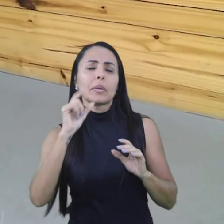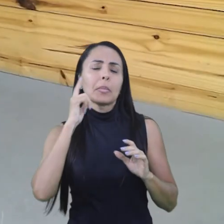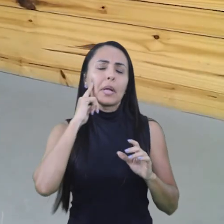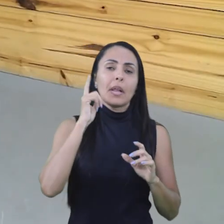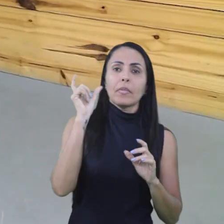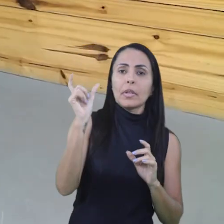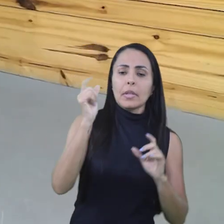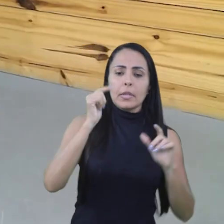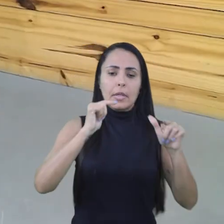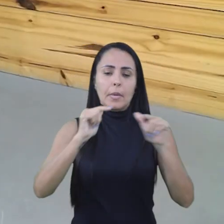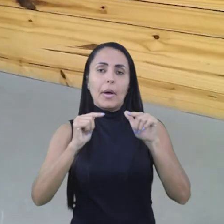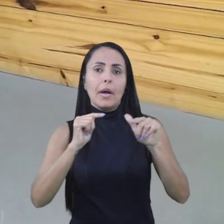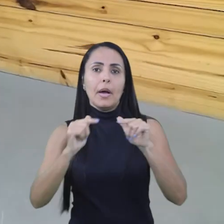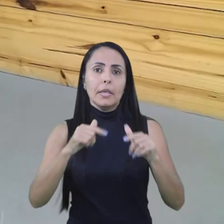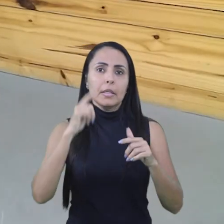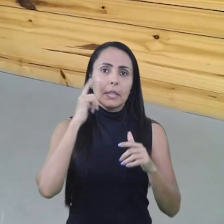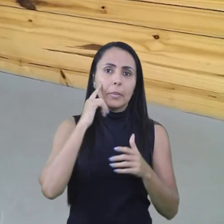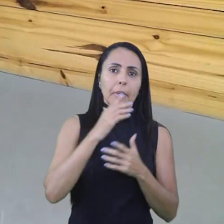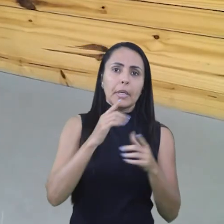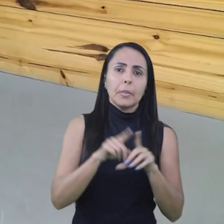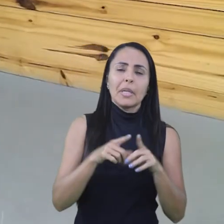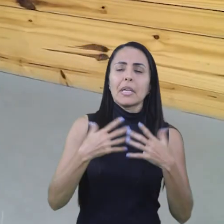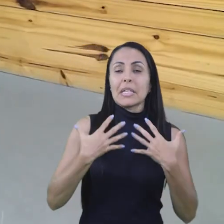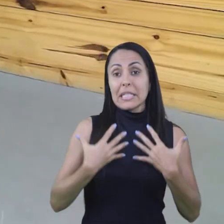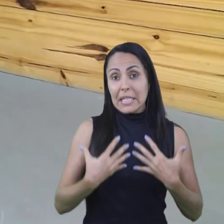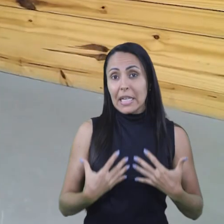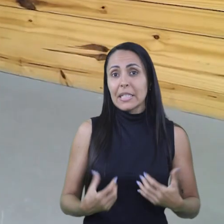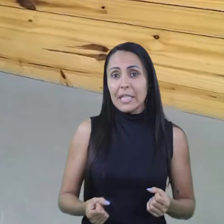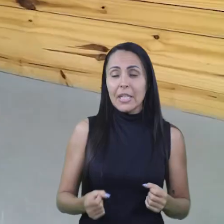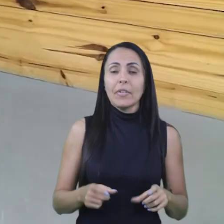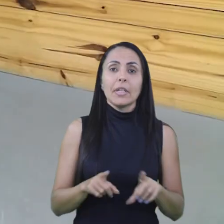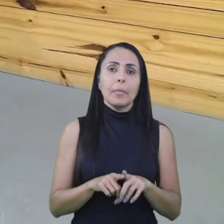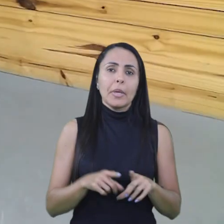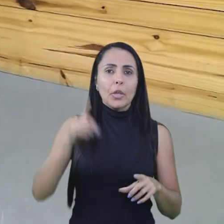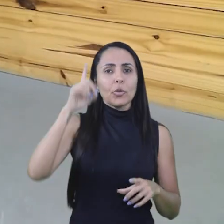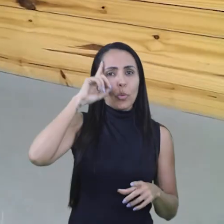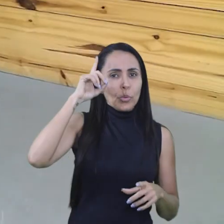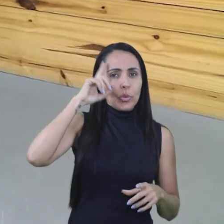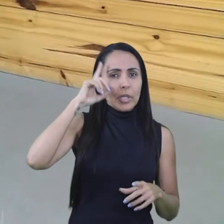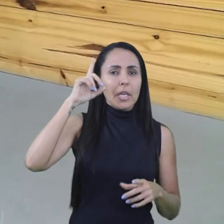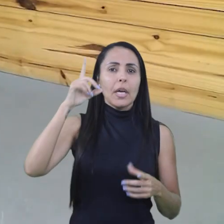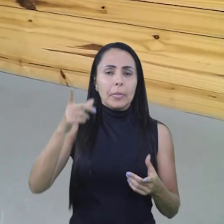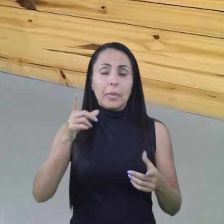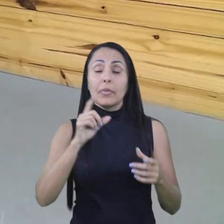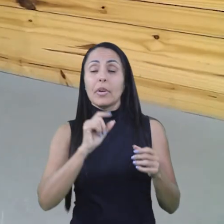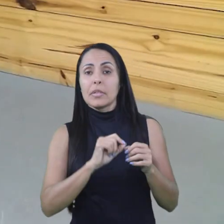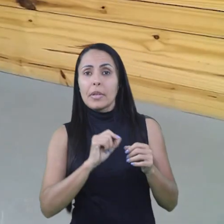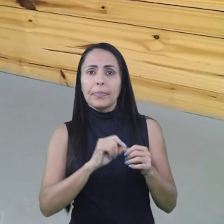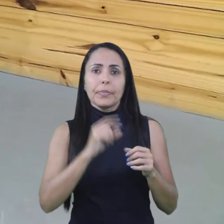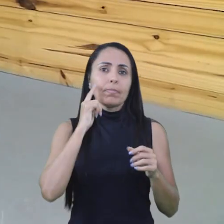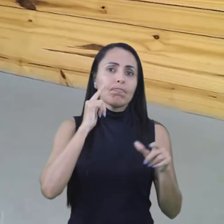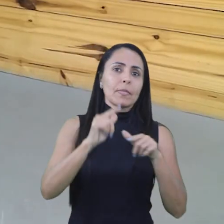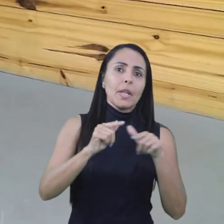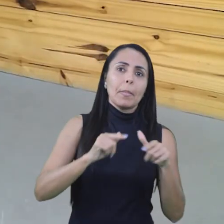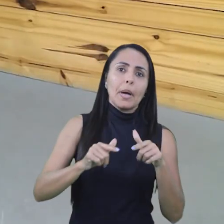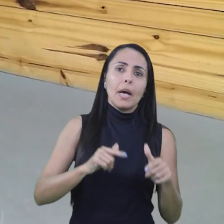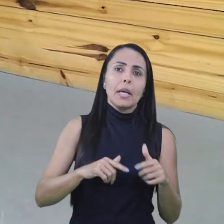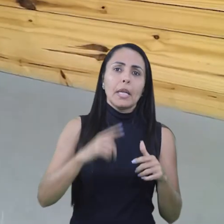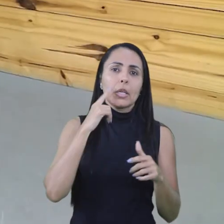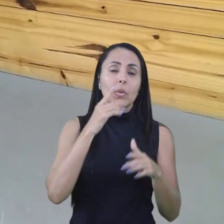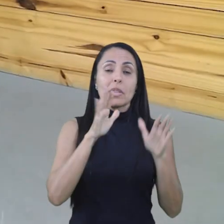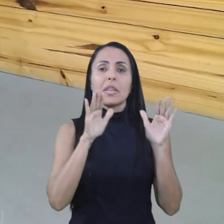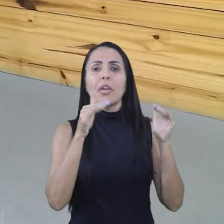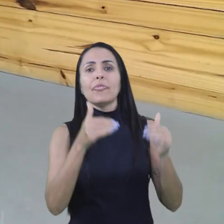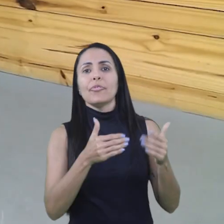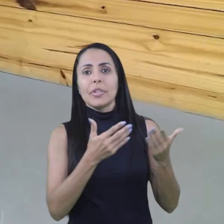que vai dizer aí que lembra de coisa cansativa, de ter que ir todo dia para poder fazer, né? O trabalho é aquilo que define